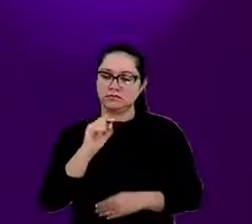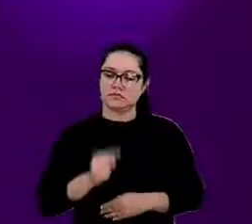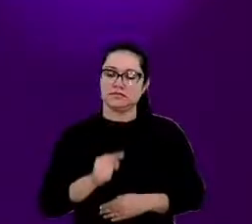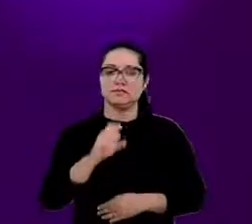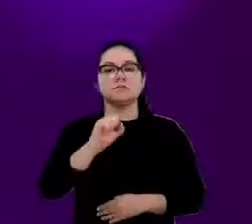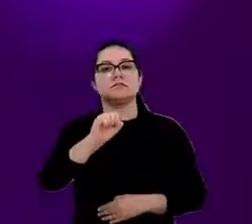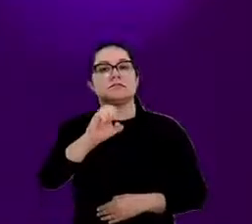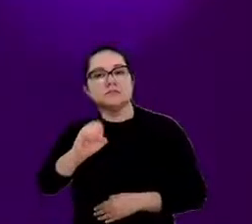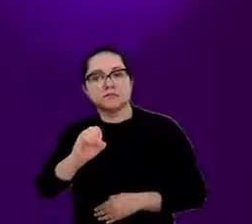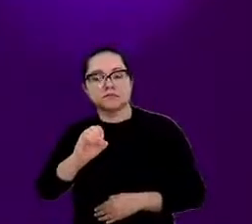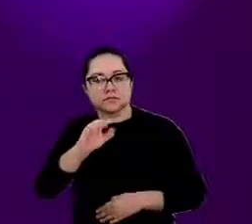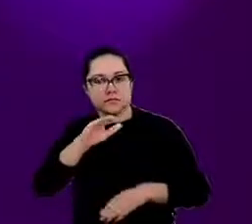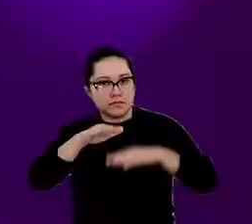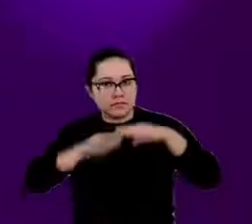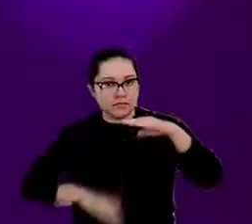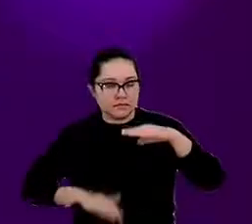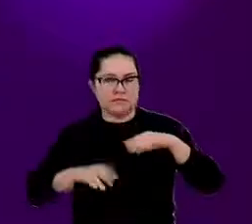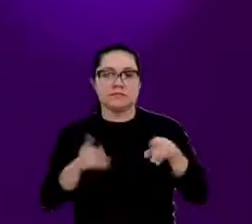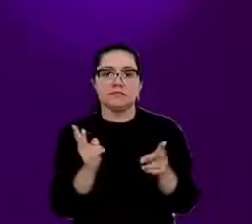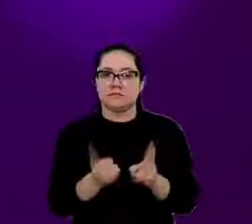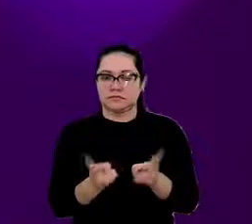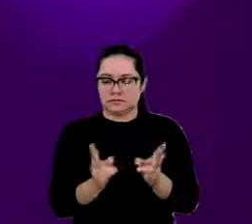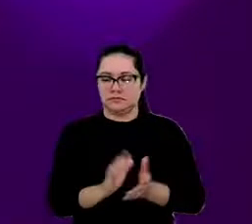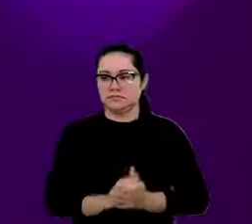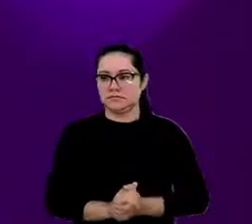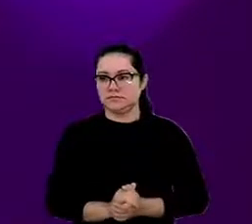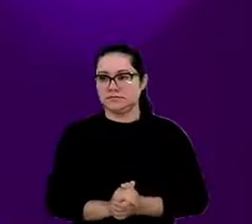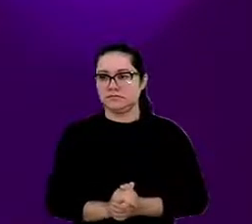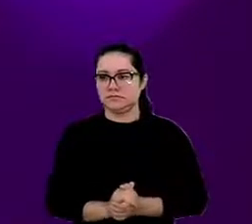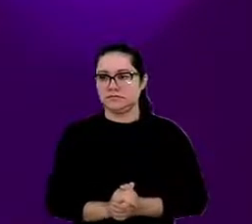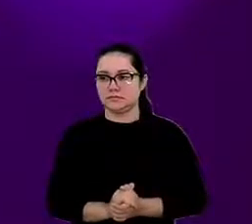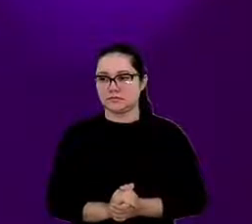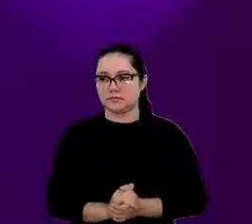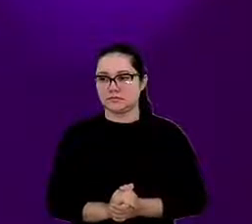nessa relação para uma lesão isquêmica importante e de